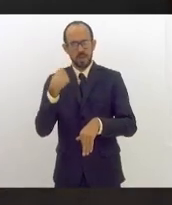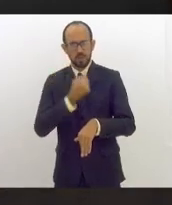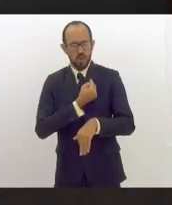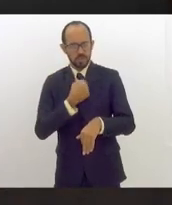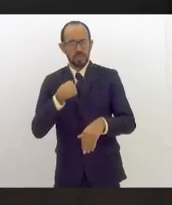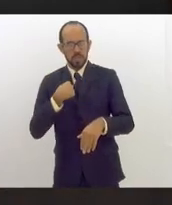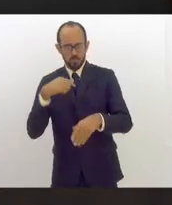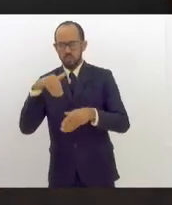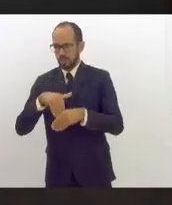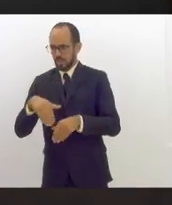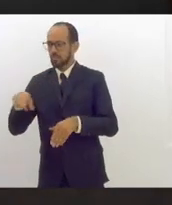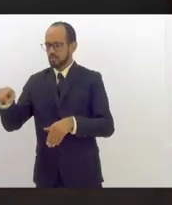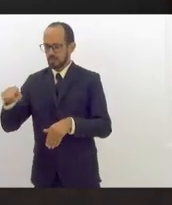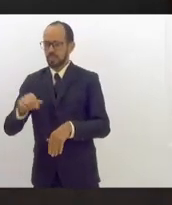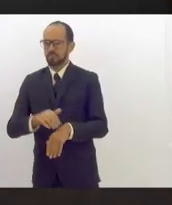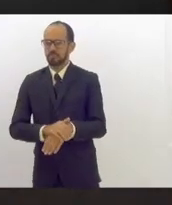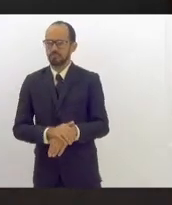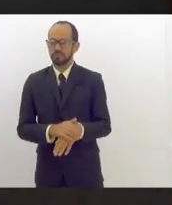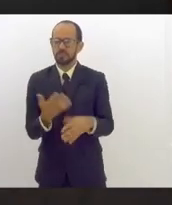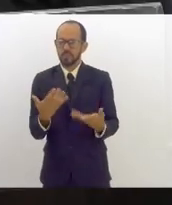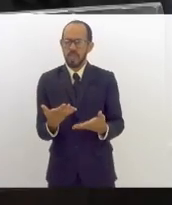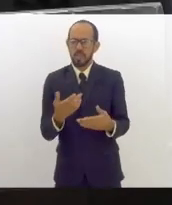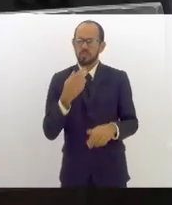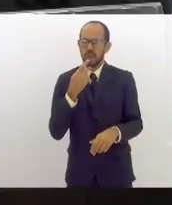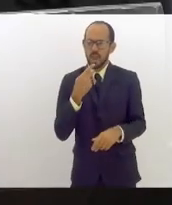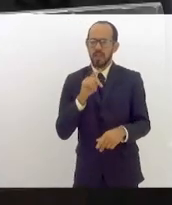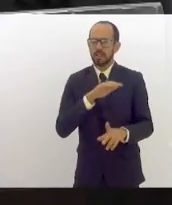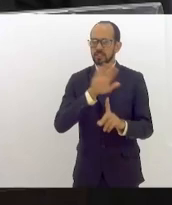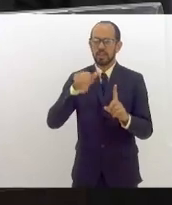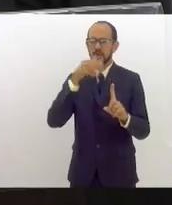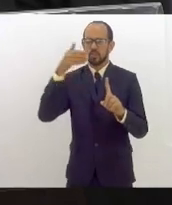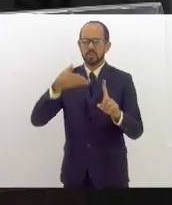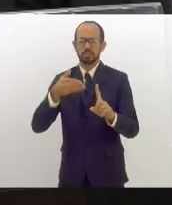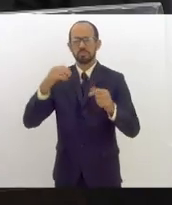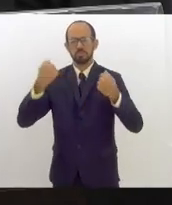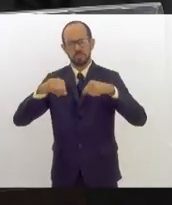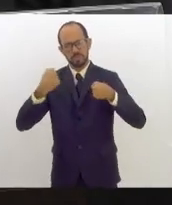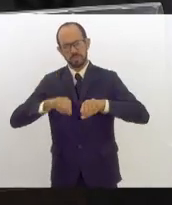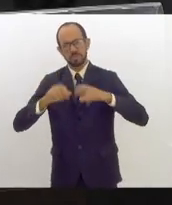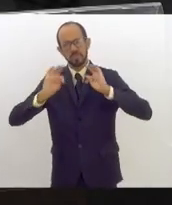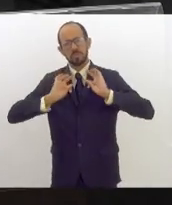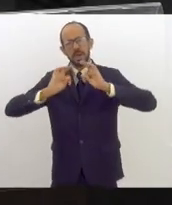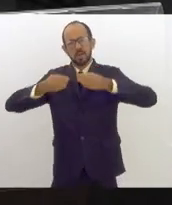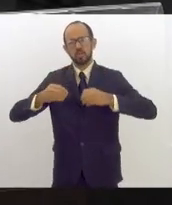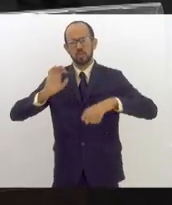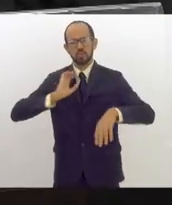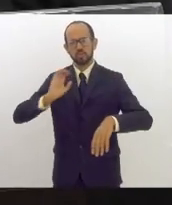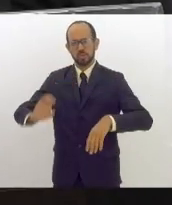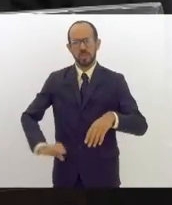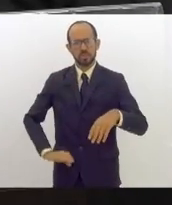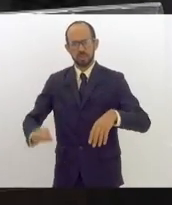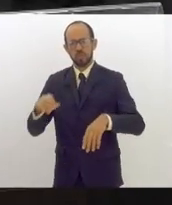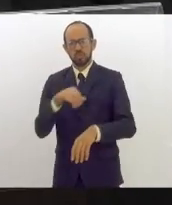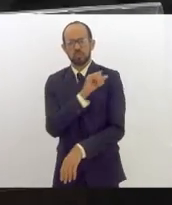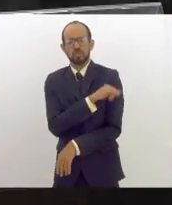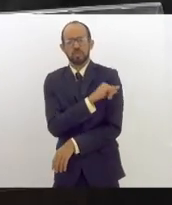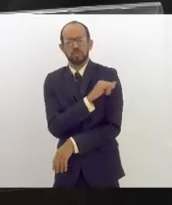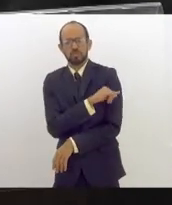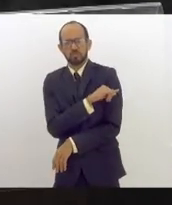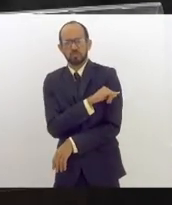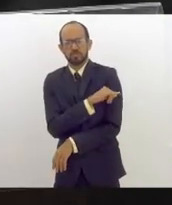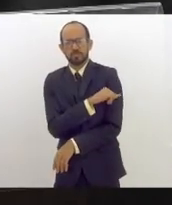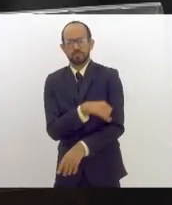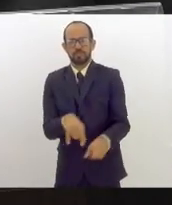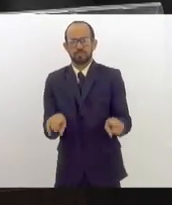quero dizer que esse reconhecimento deve ser feito por todo cidadão Fluminense e quero por fim